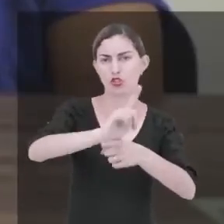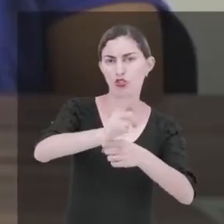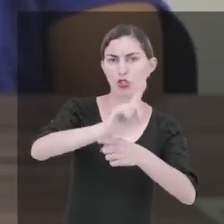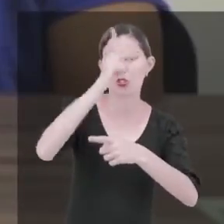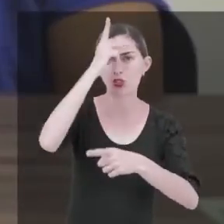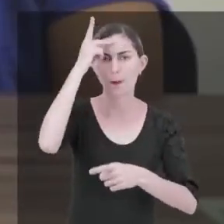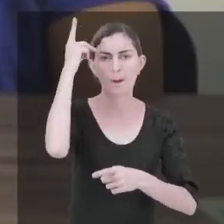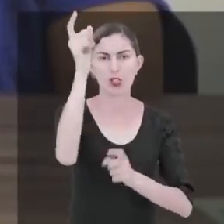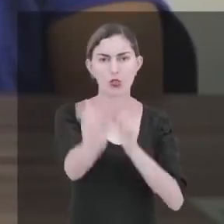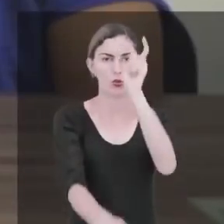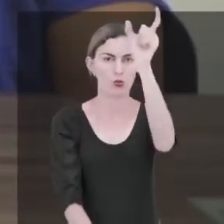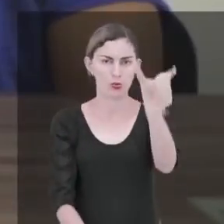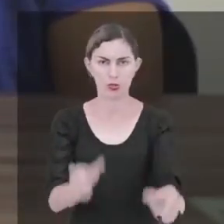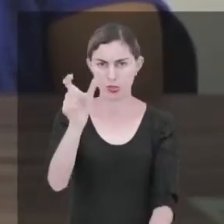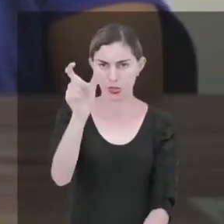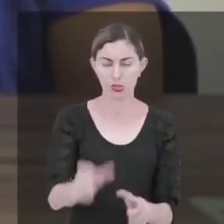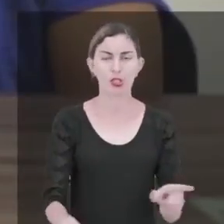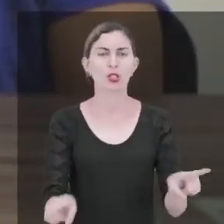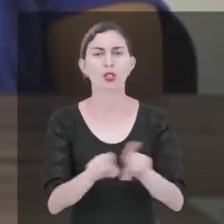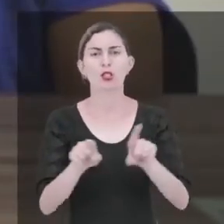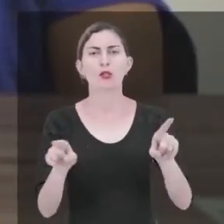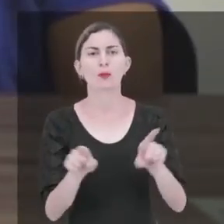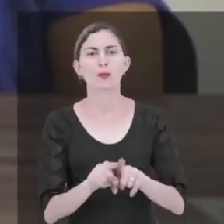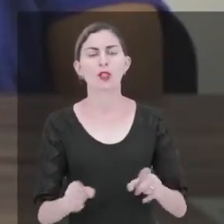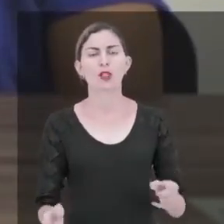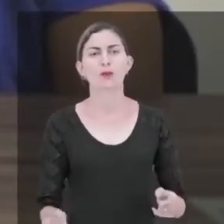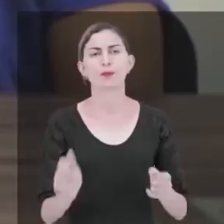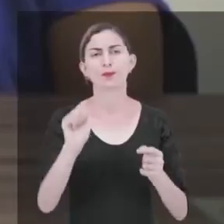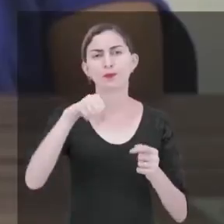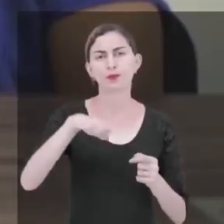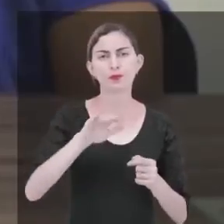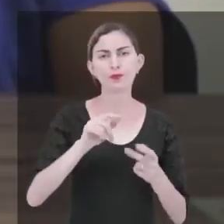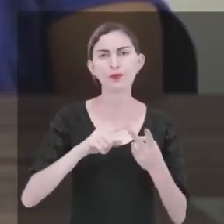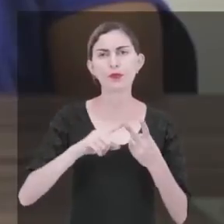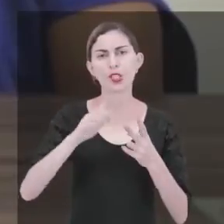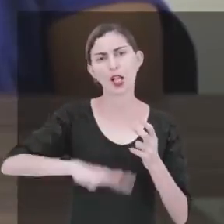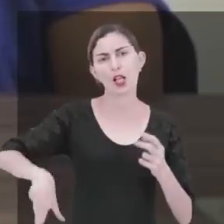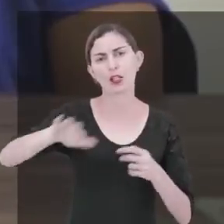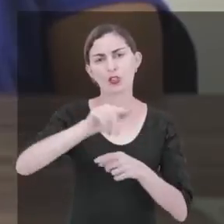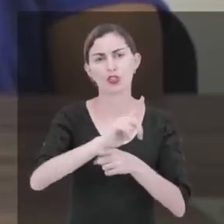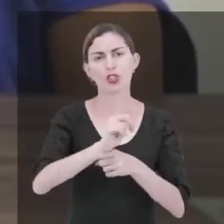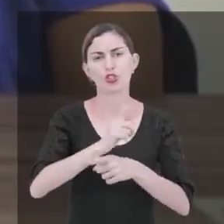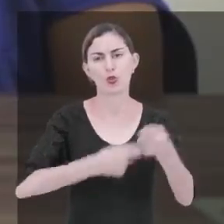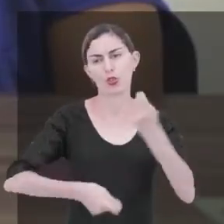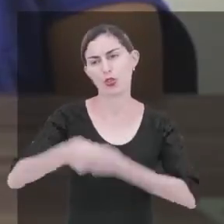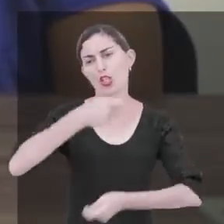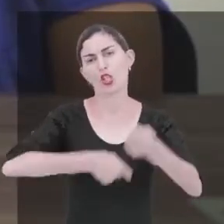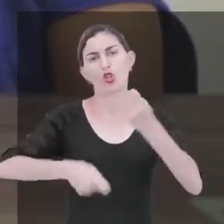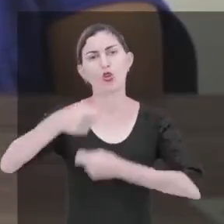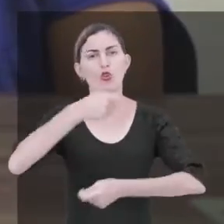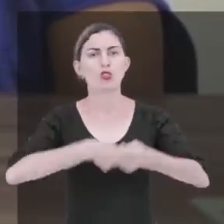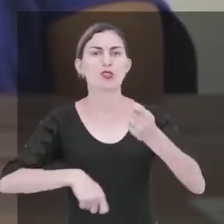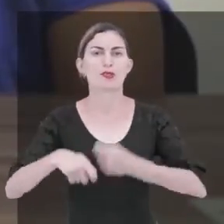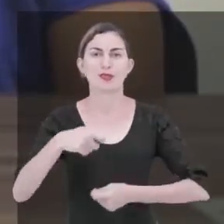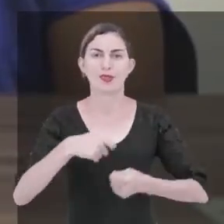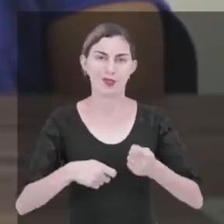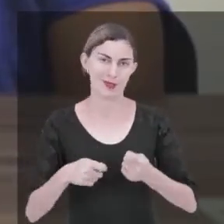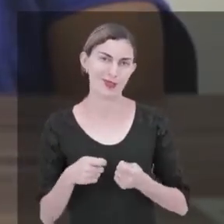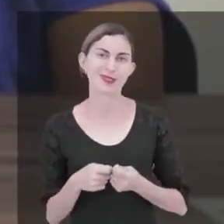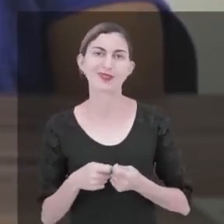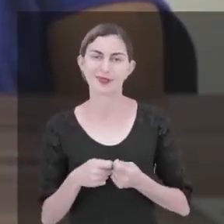área de gestão de pessoas e ainda fiz um MBA na área de gestão de negócios.